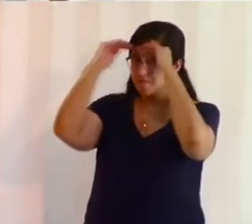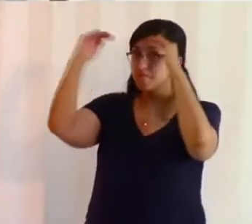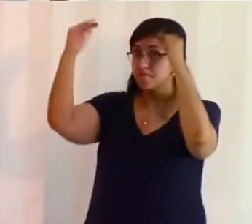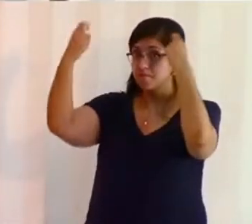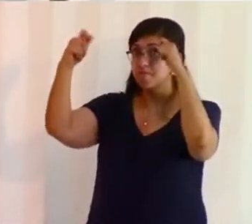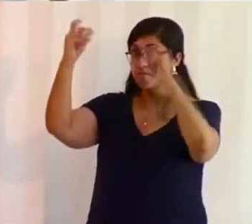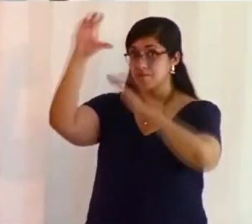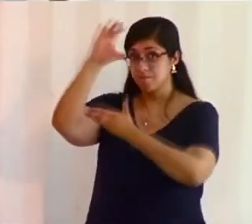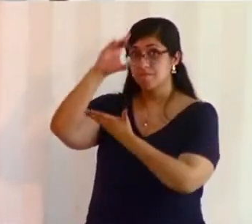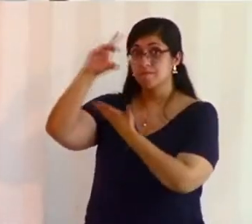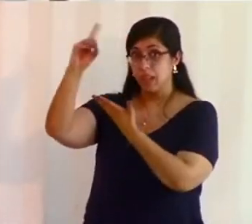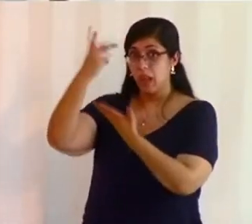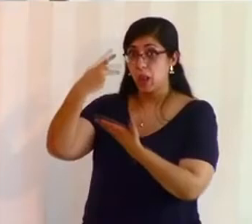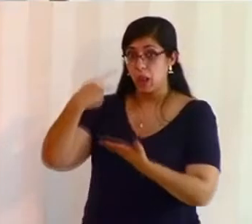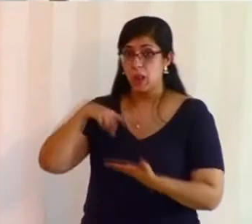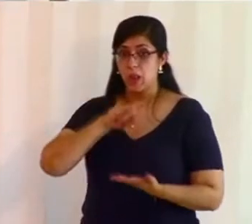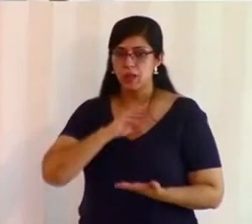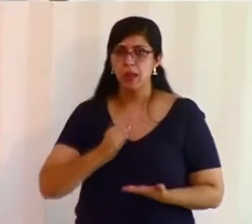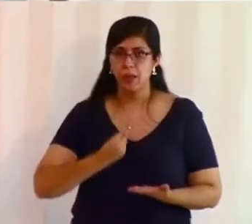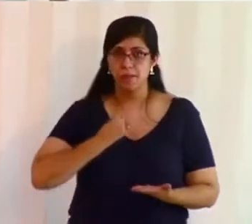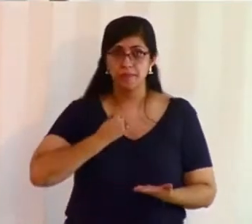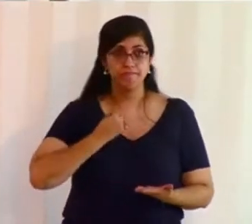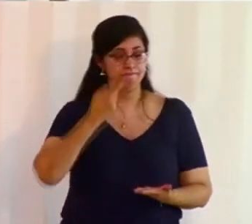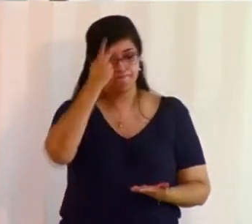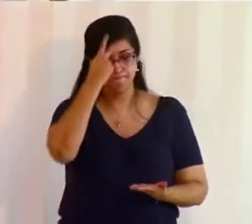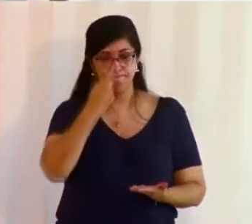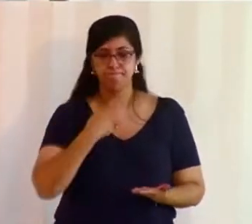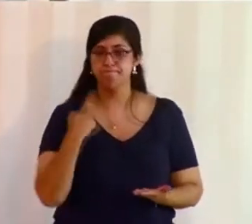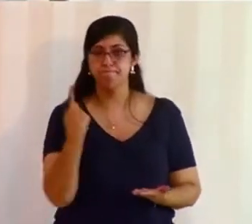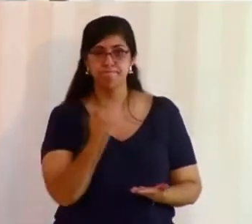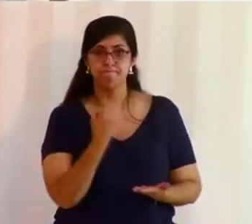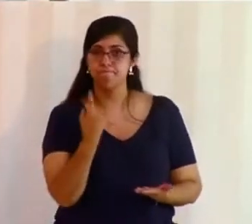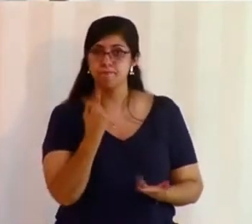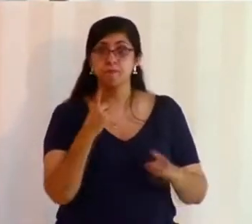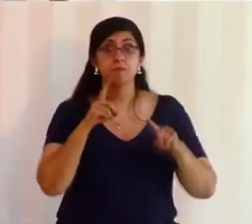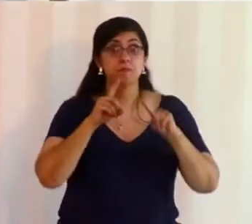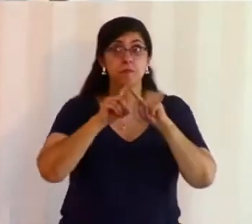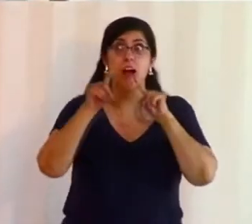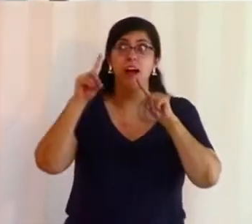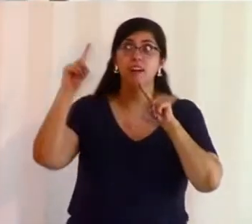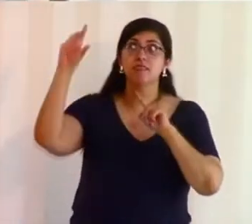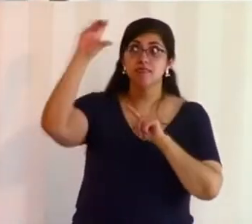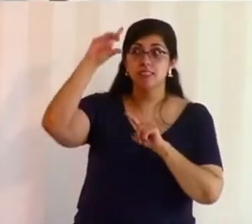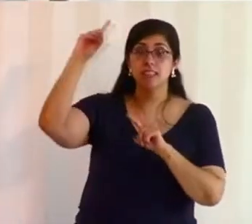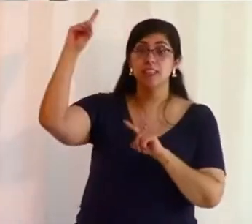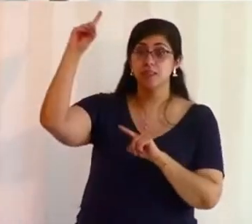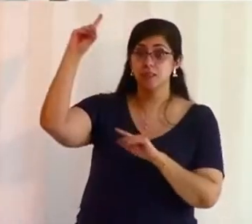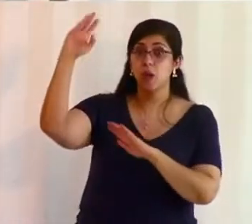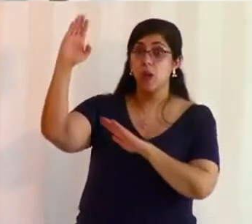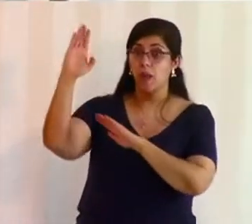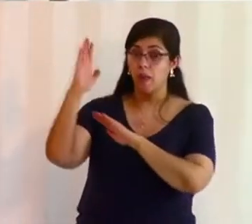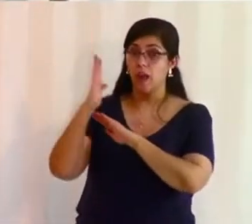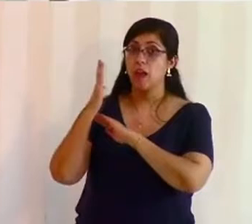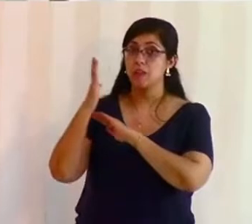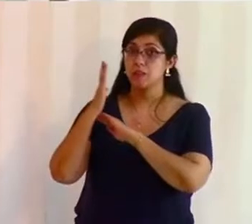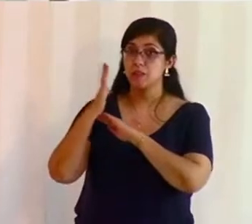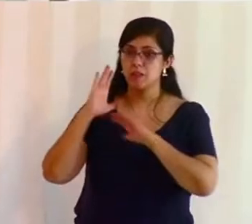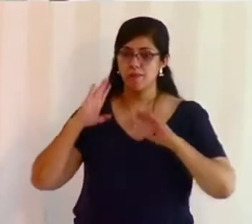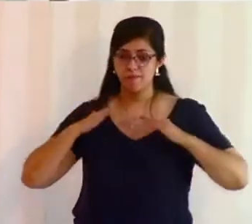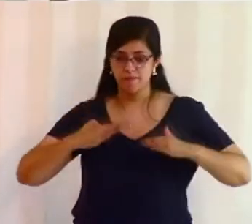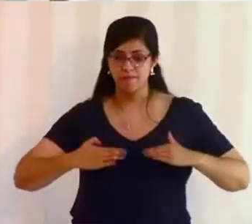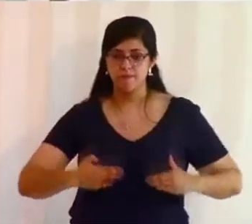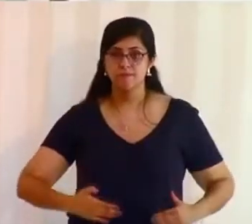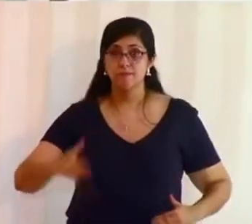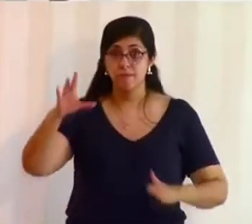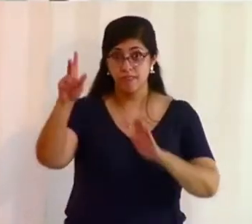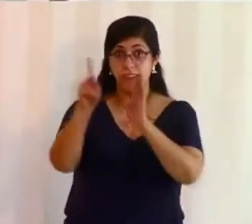Deus, porque você não pode sozinho com o inimigo. Mas quando você tem as armas certas, quando você está revestido da armadura de